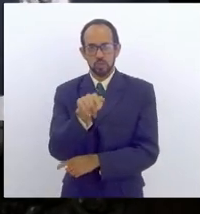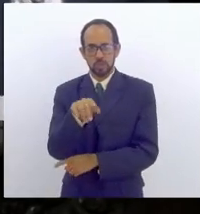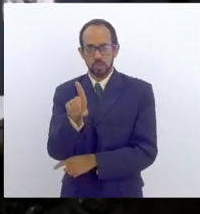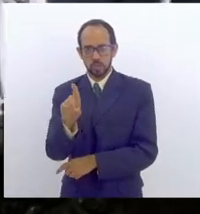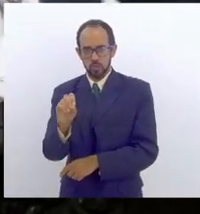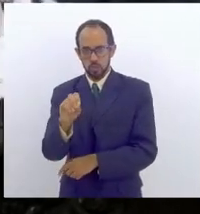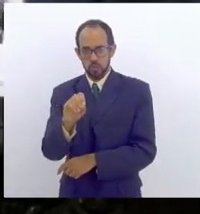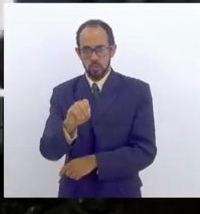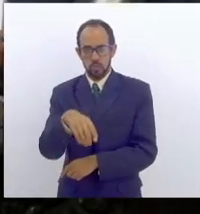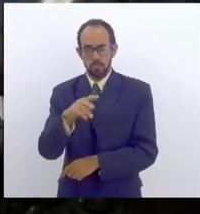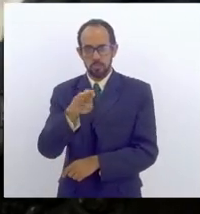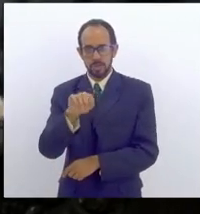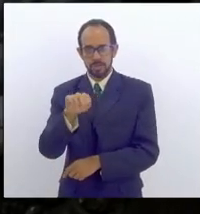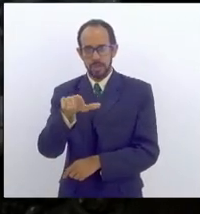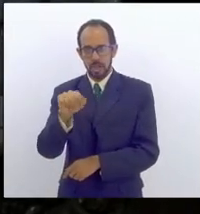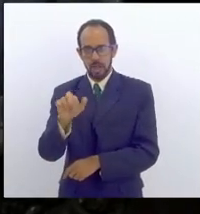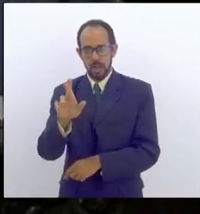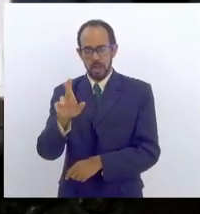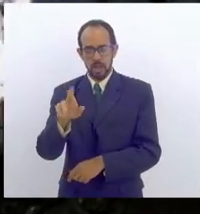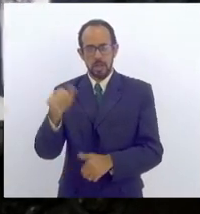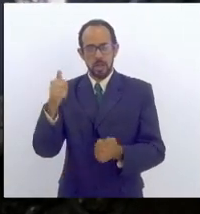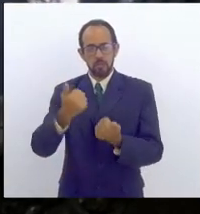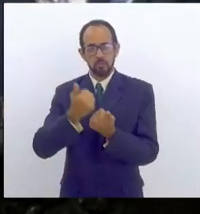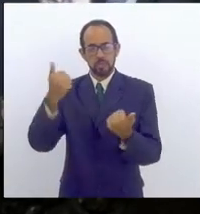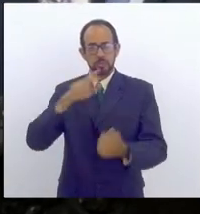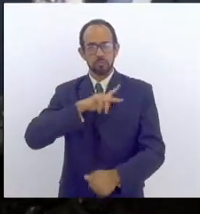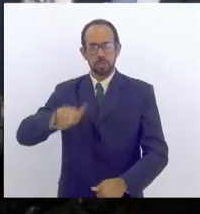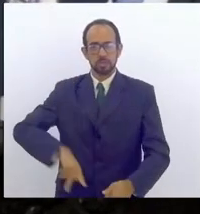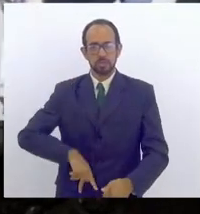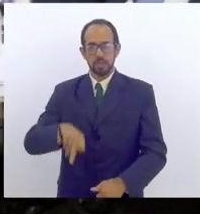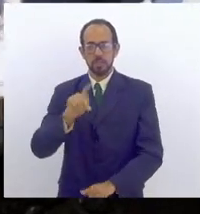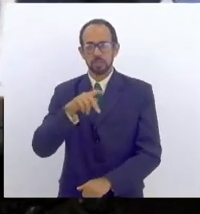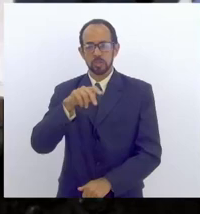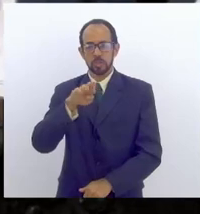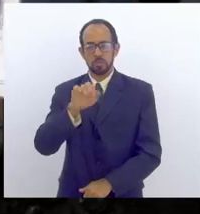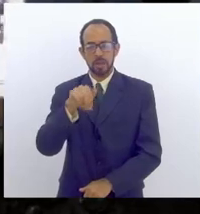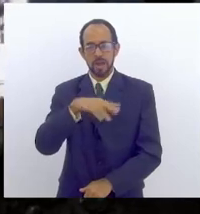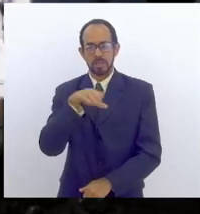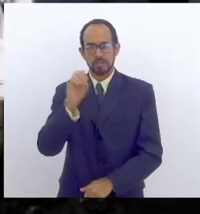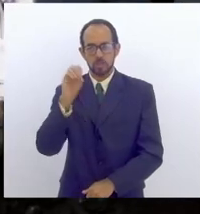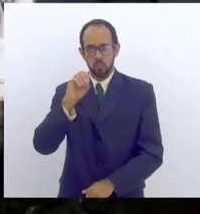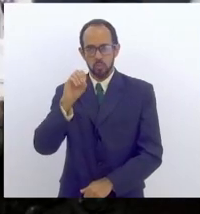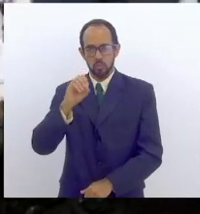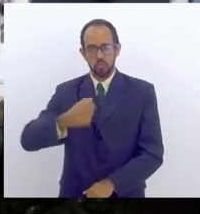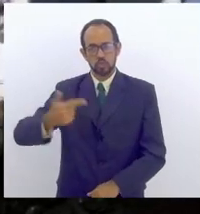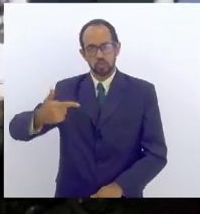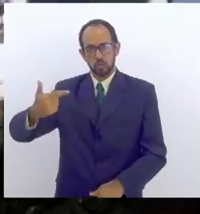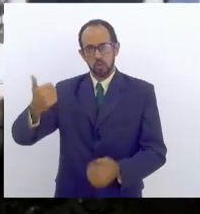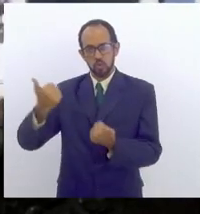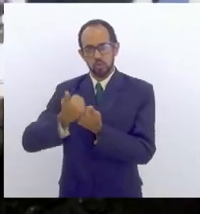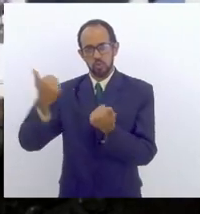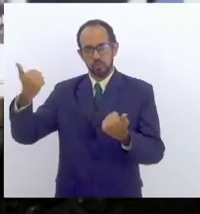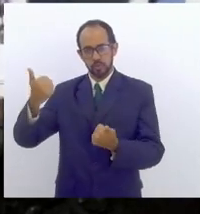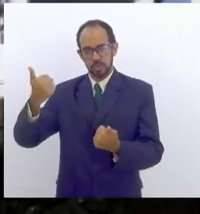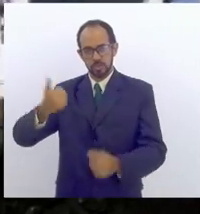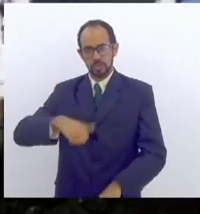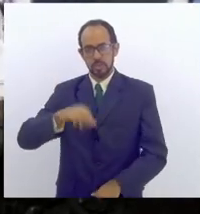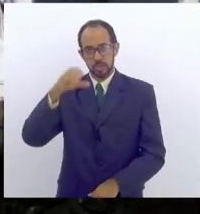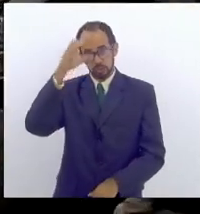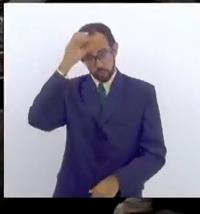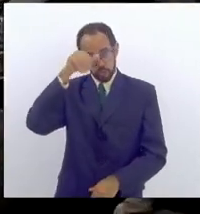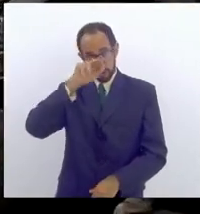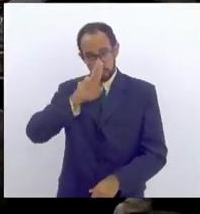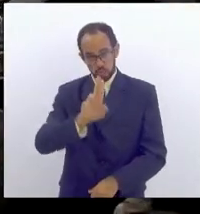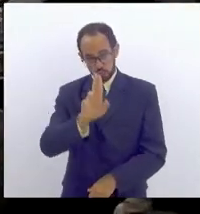vice-presidente, Brazão, União Brasil. Segundo vice-presidente, Tia Ju, Republicanos, está aqui na